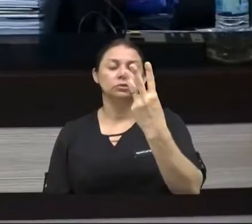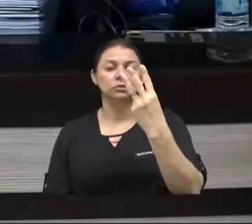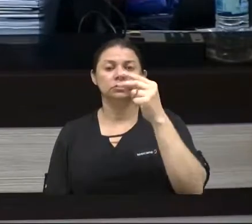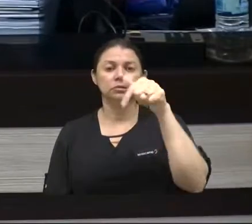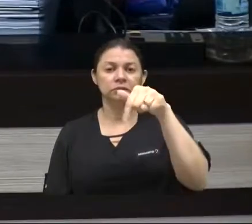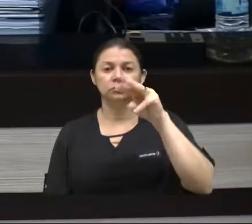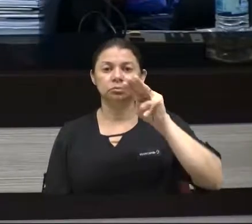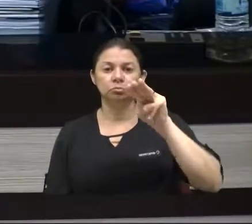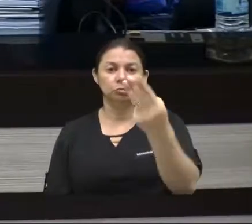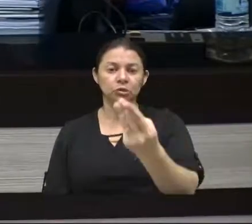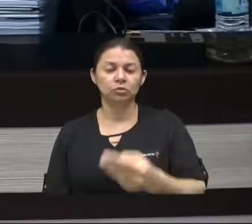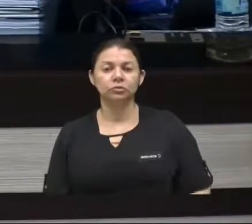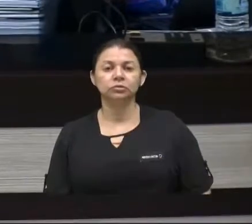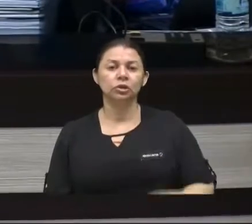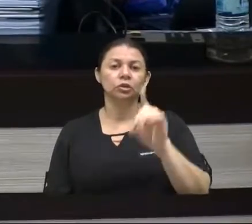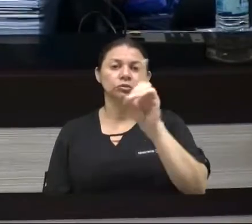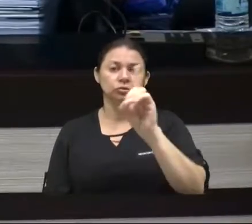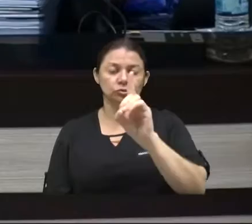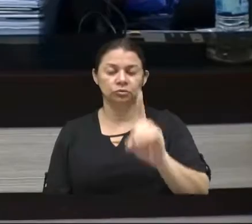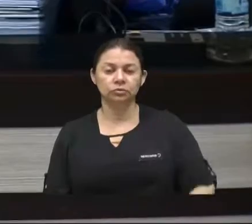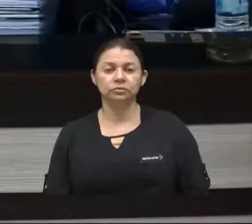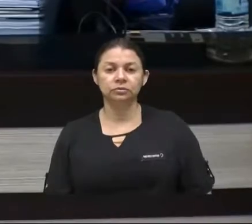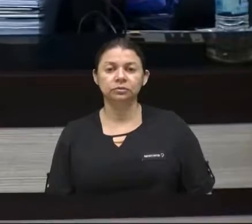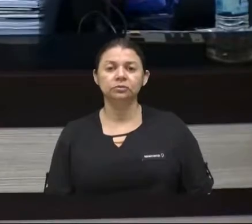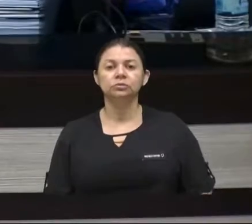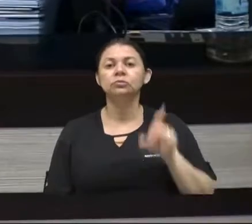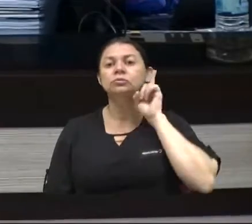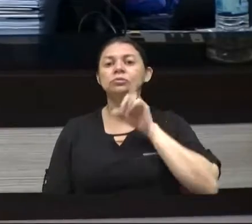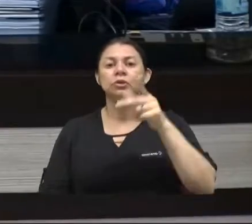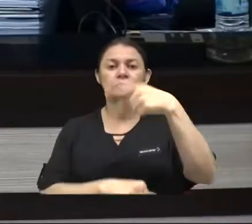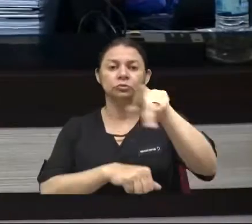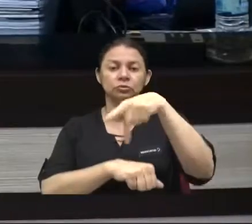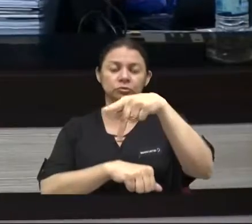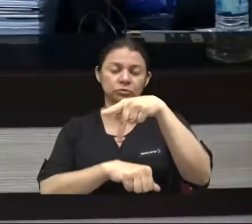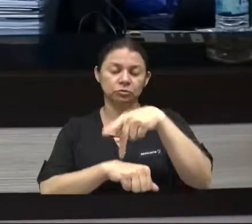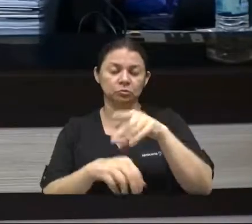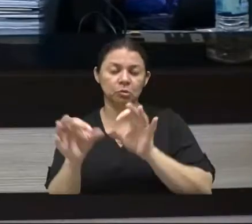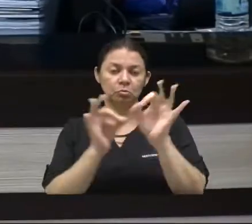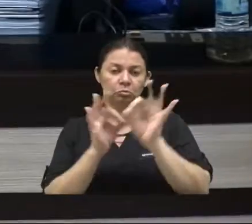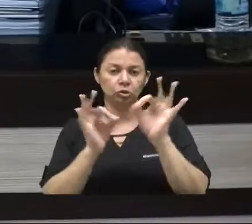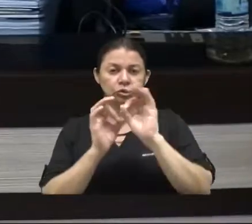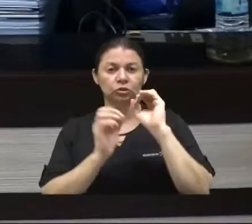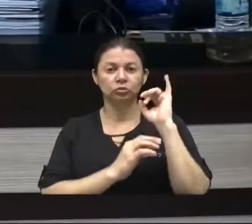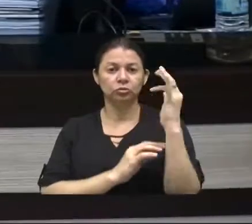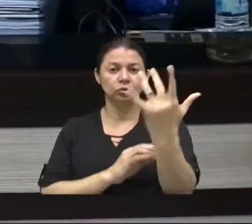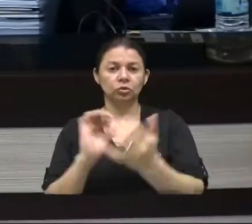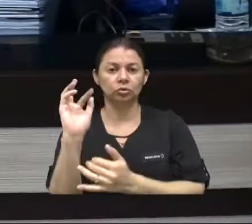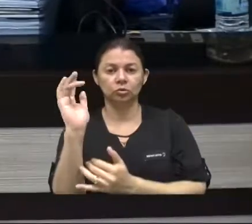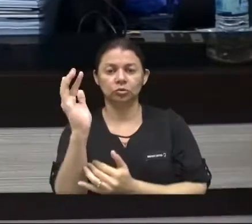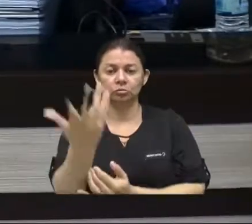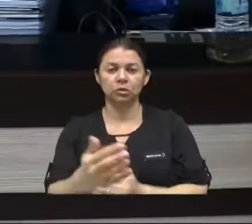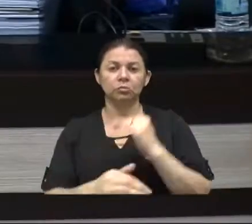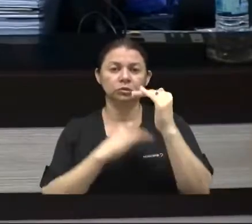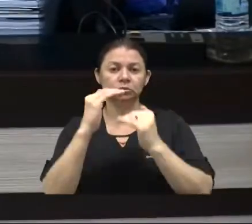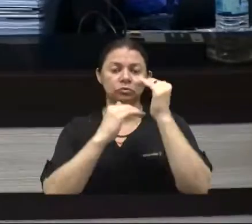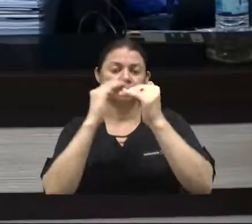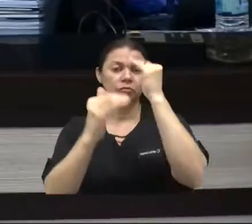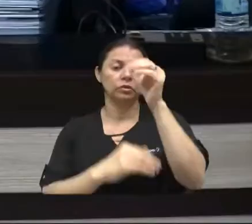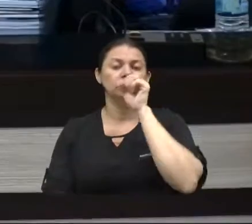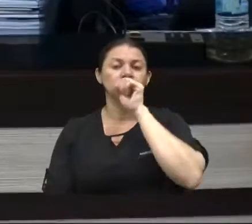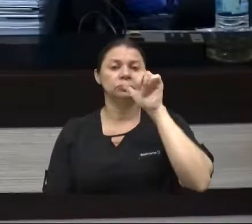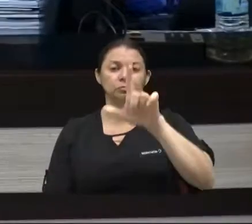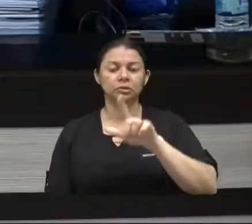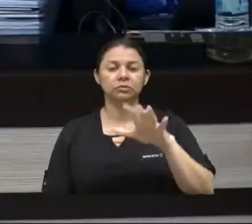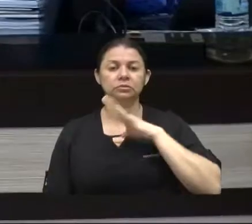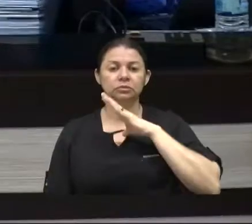América, para aplicação nas obras do Programa de Desenvolvimento Urbano no município de Limeira. Desenvolve Limeira. Para melhor análise da